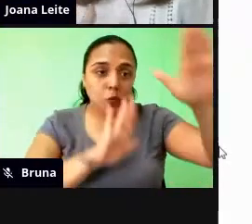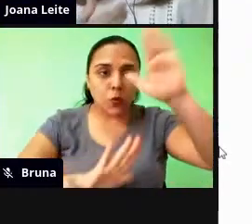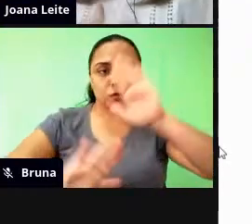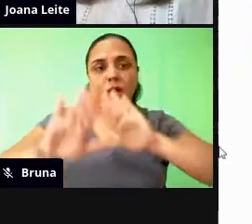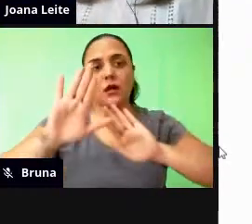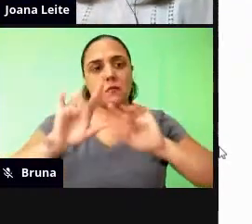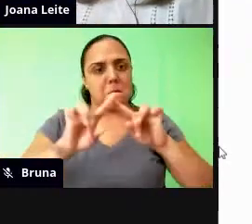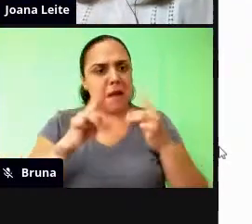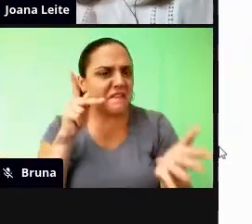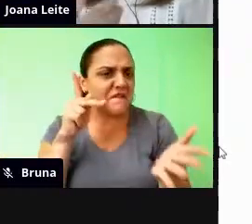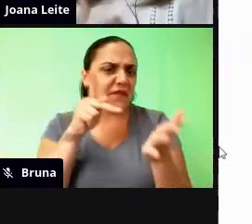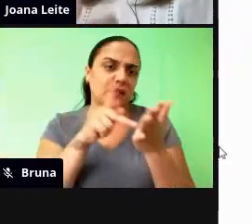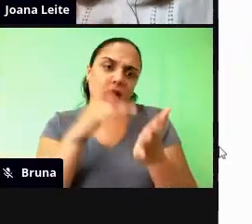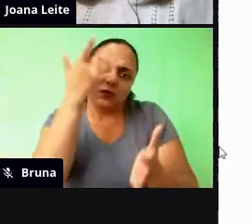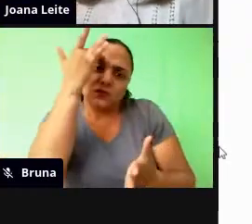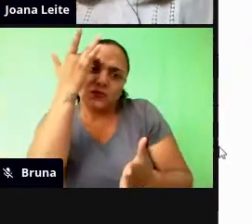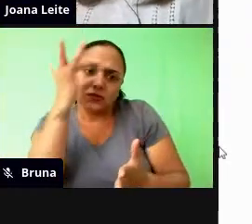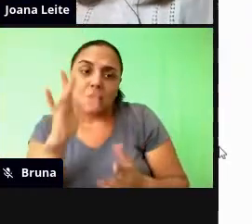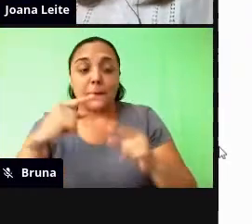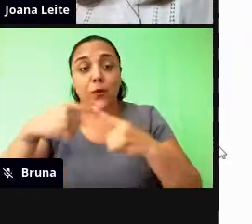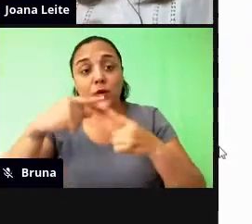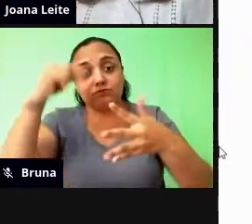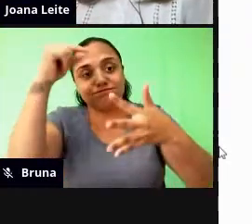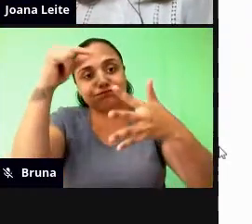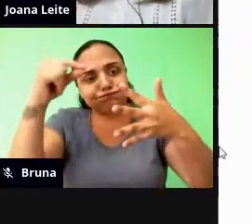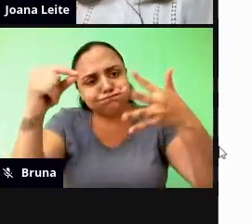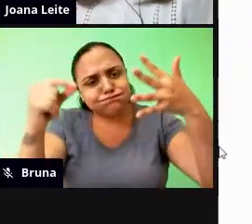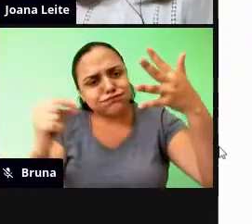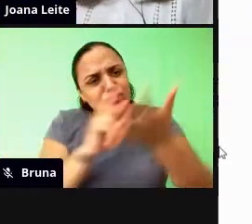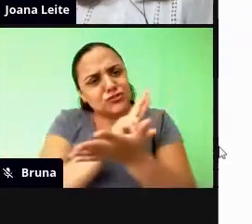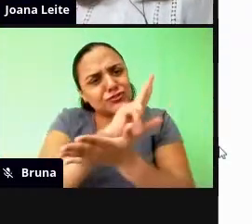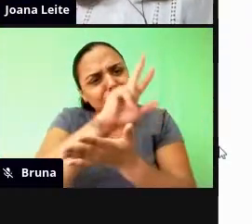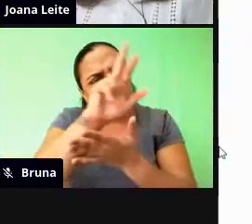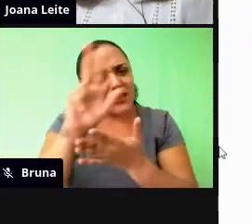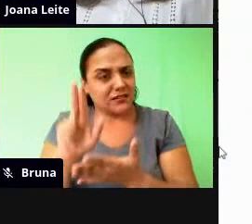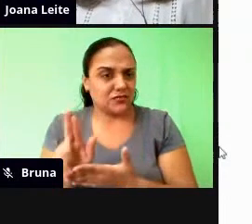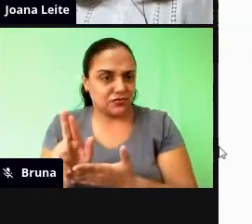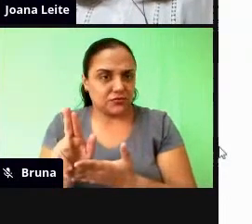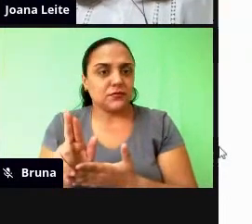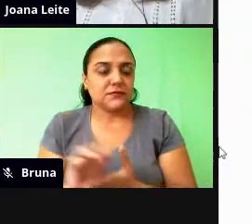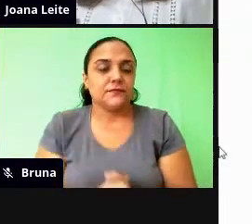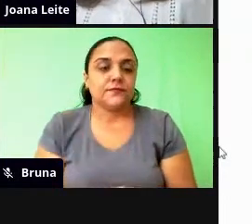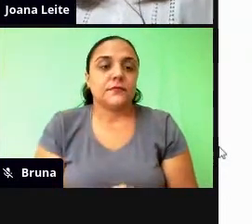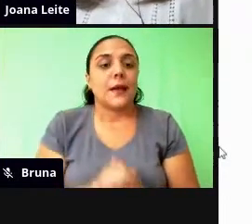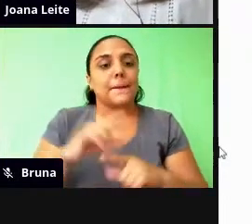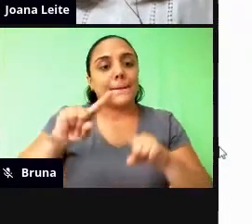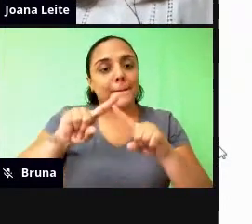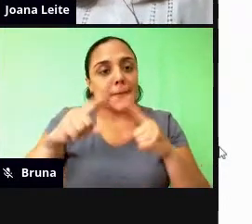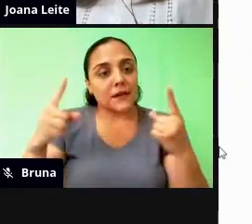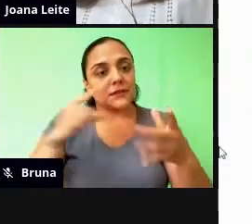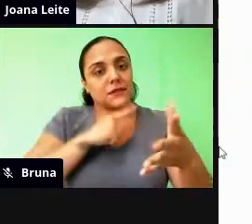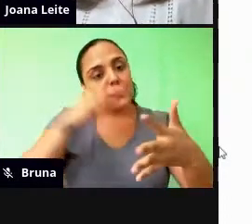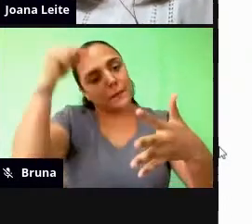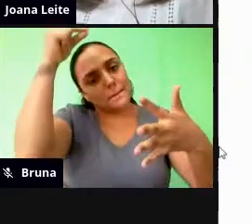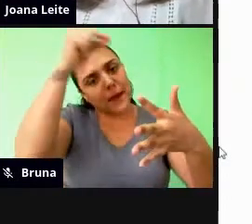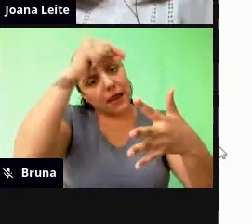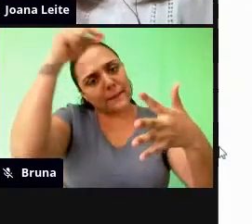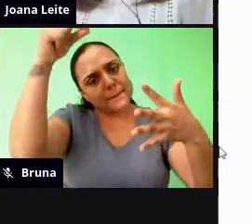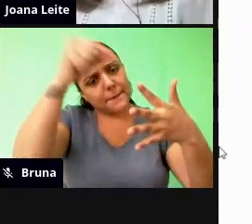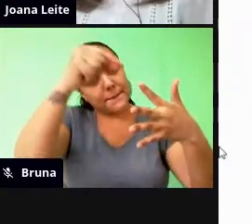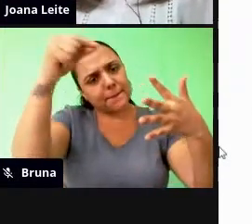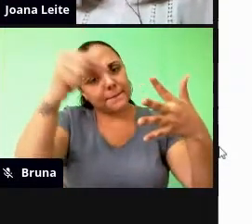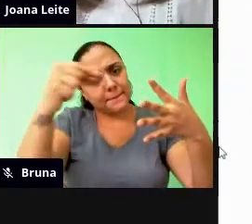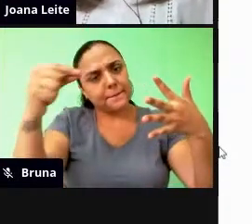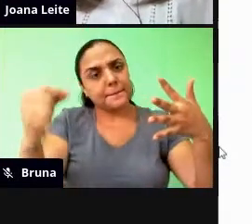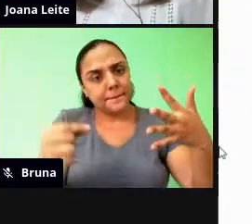existe ainda uma única causa, nenhuma causa definida e esclarecida. Mas todas essas aí, eu coloquei aí, né?